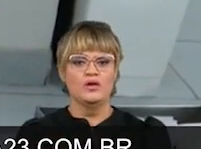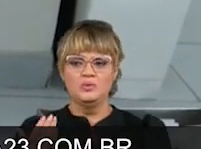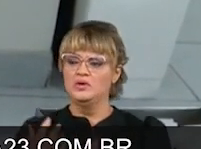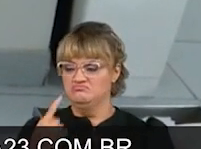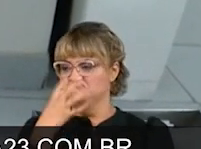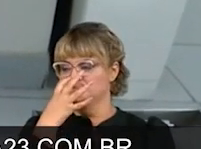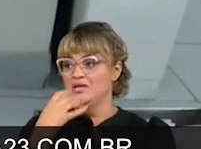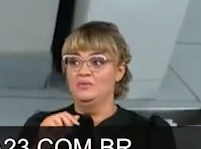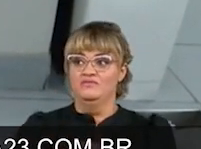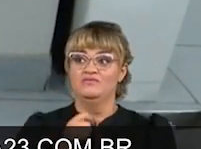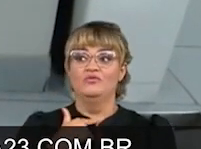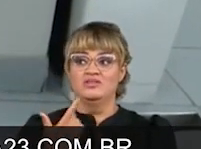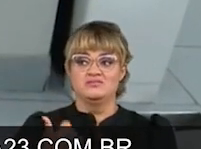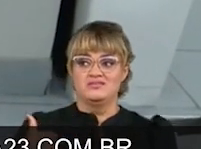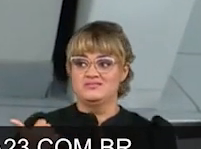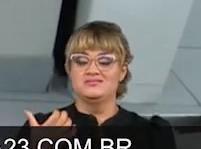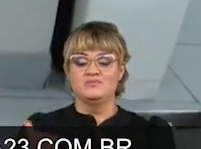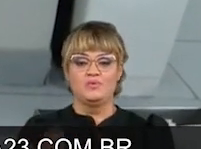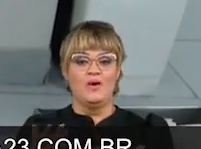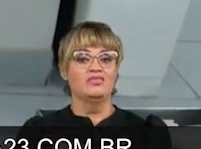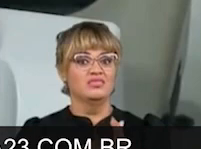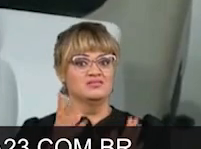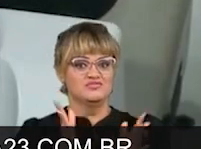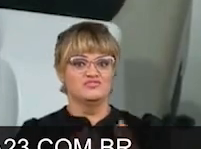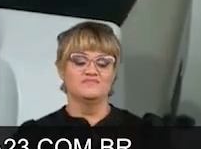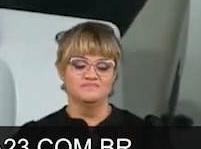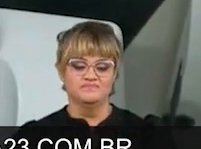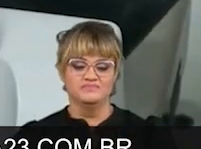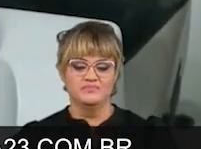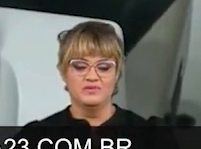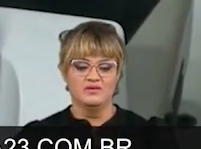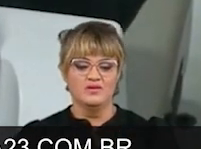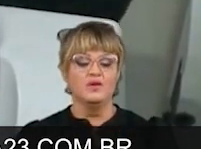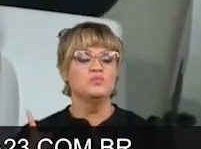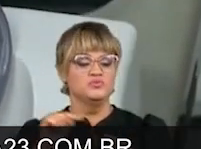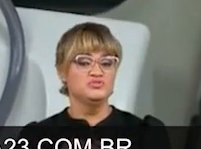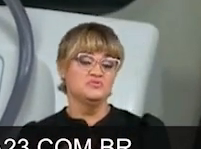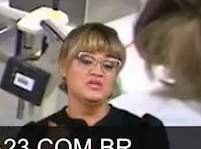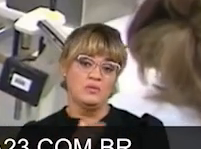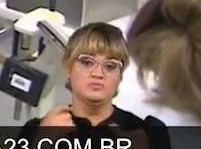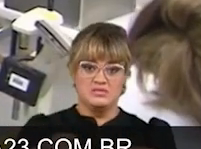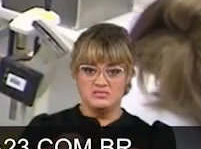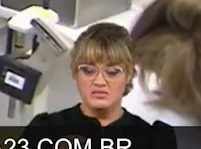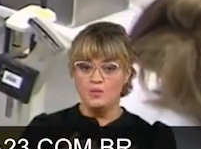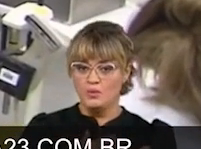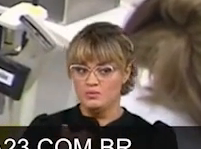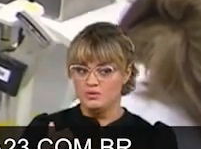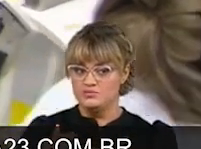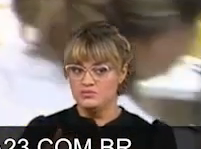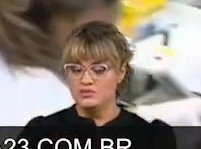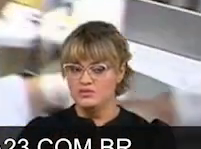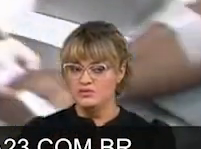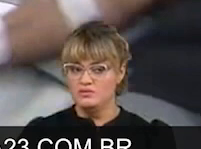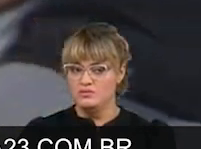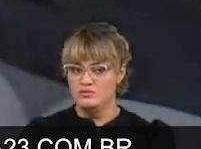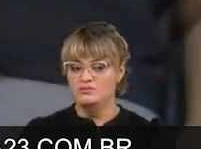muito ansiosa para fazer 16 anos para vir doar. Aí é a minha terceira doação hoje. Tem motivo e também necessidade. Desde o início do ano, o Hemorrio arrecadou 3